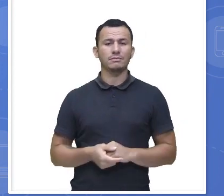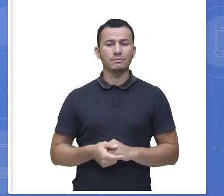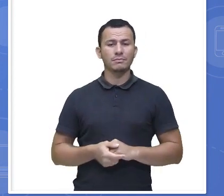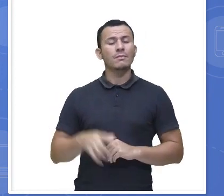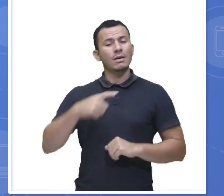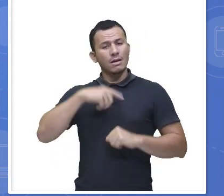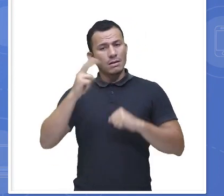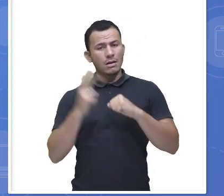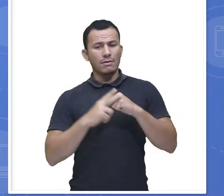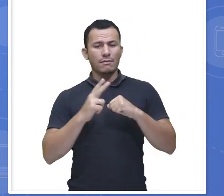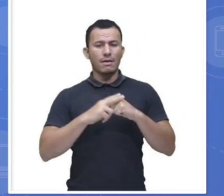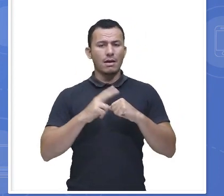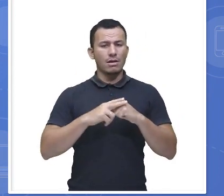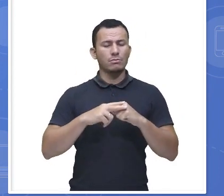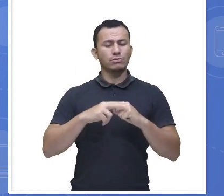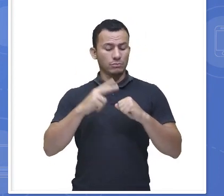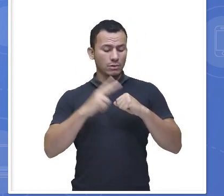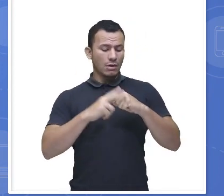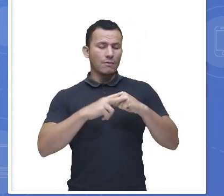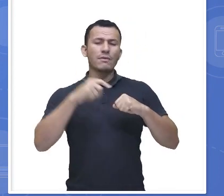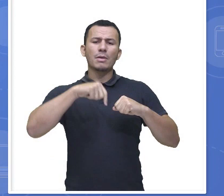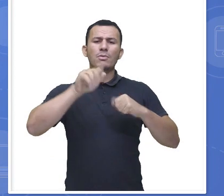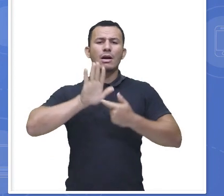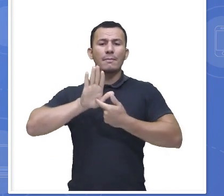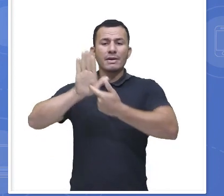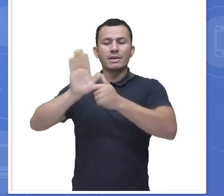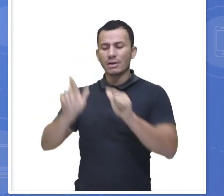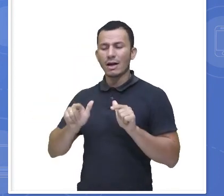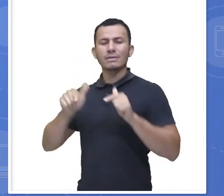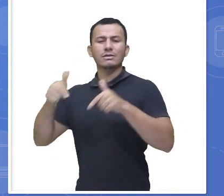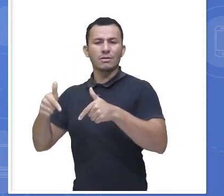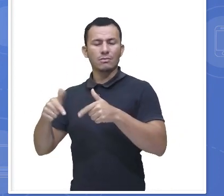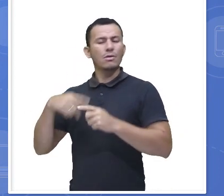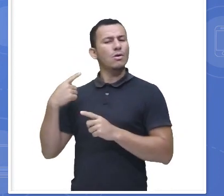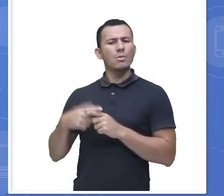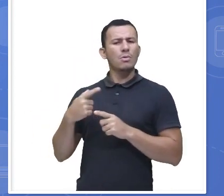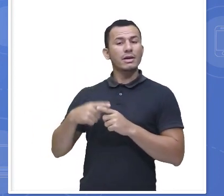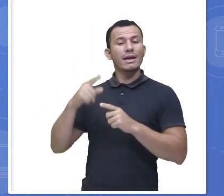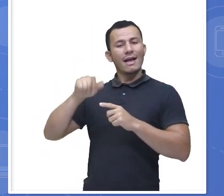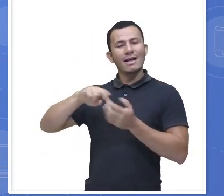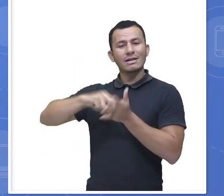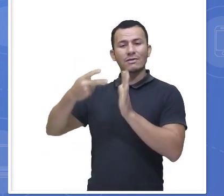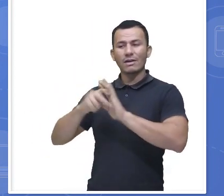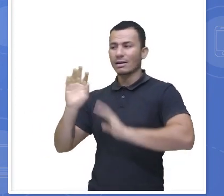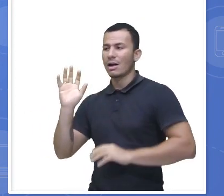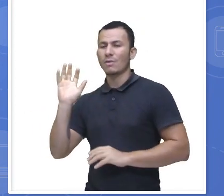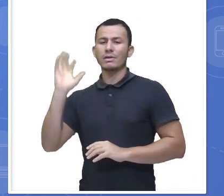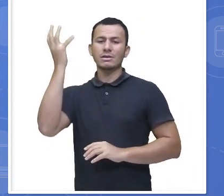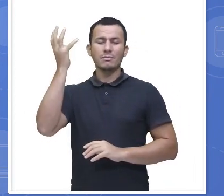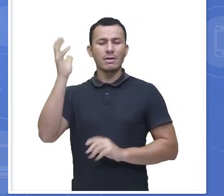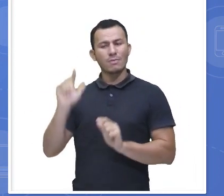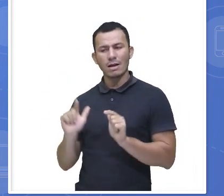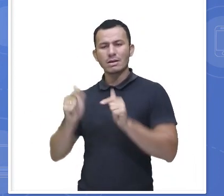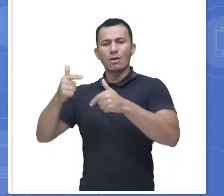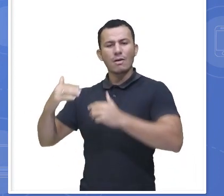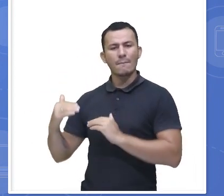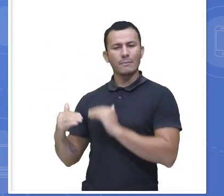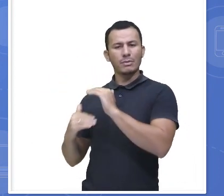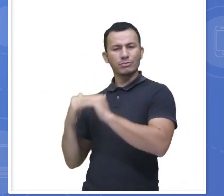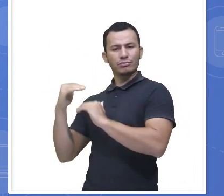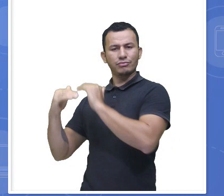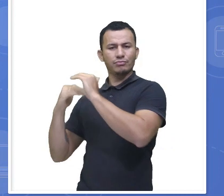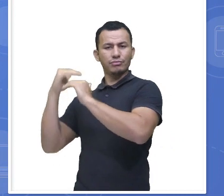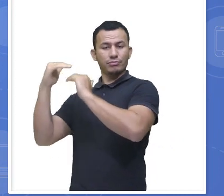tem-se a presença de verbos que indicam ação. Por quê? Porque os acontecimentos, as ações vão se desenrolar. E eles vão